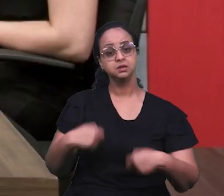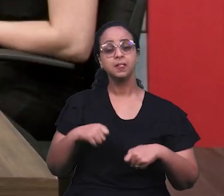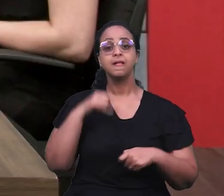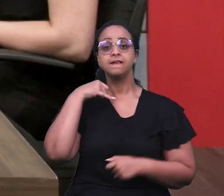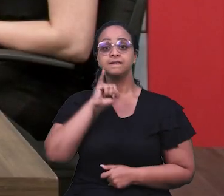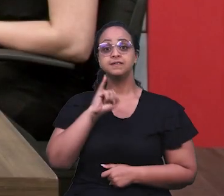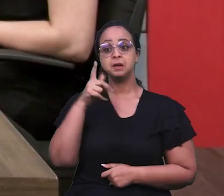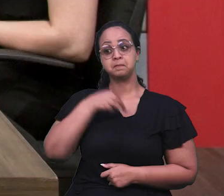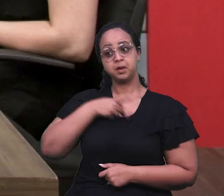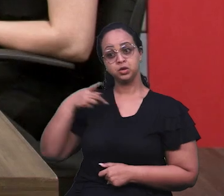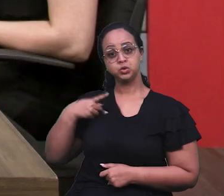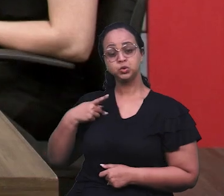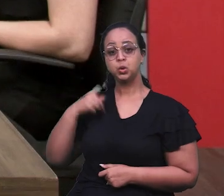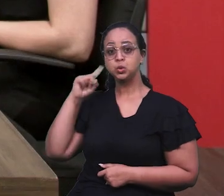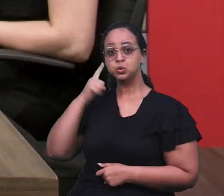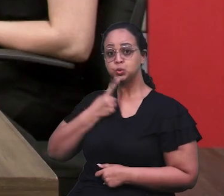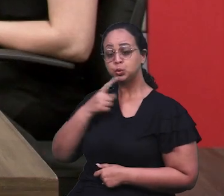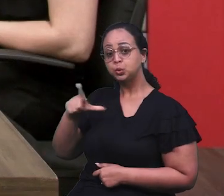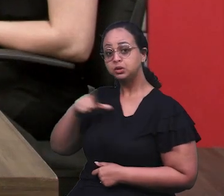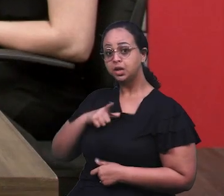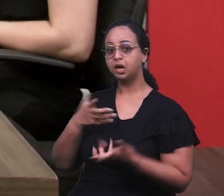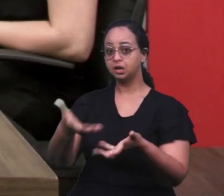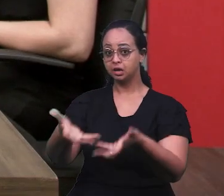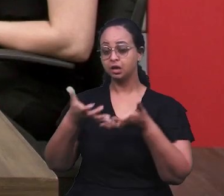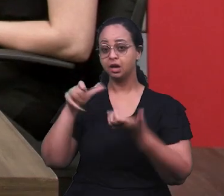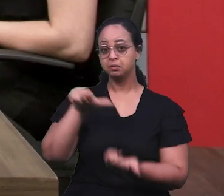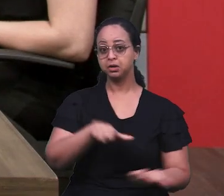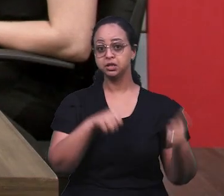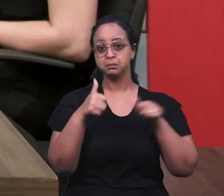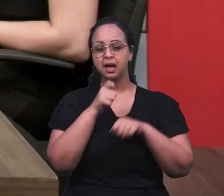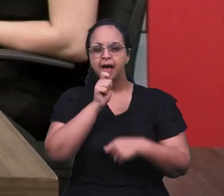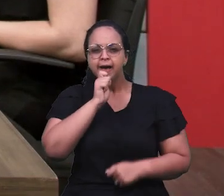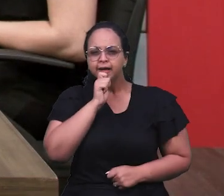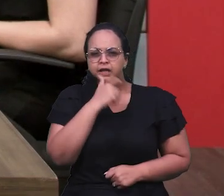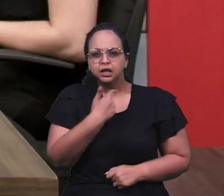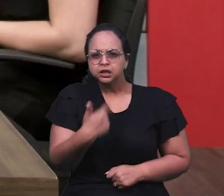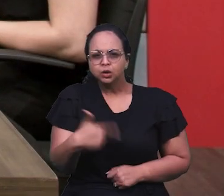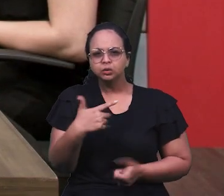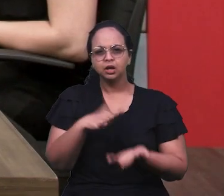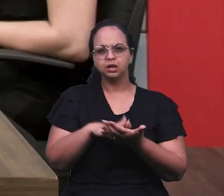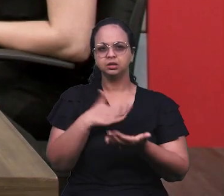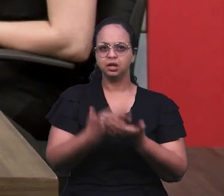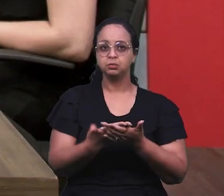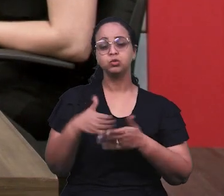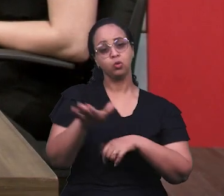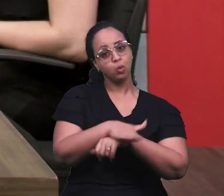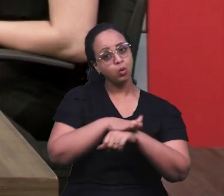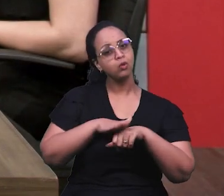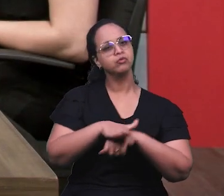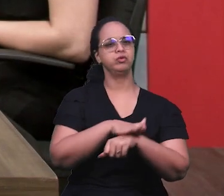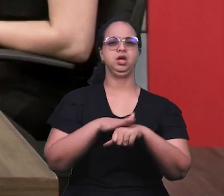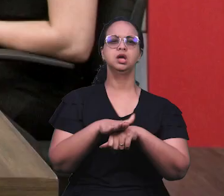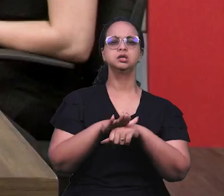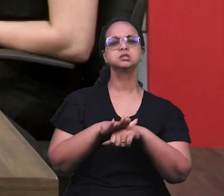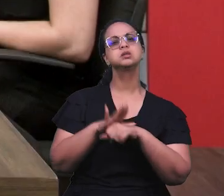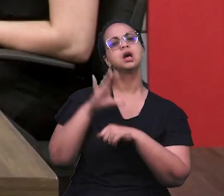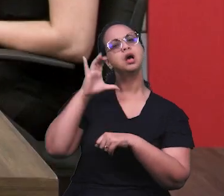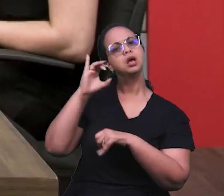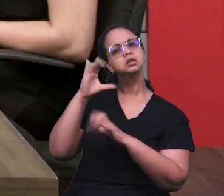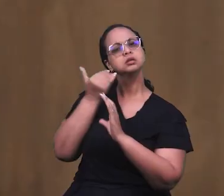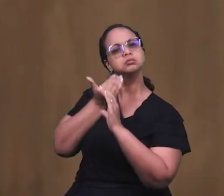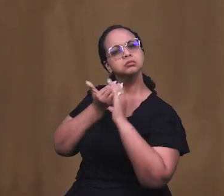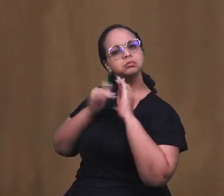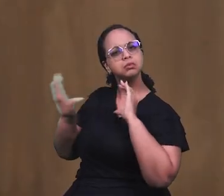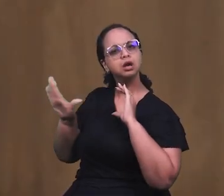pastor tem um surdo que quer se batizar, mas se ele ainda não tem intérprete na igreja dele, conversa conosco, escreve para o Instagram do programa, que